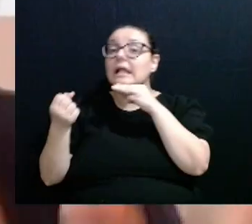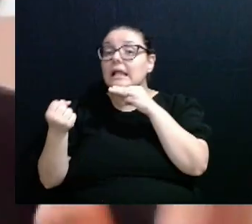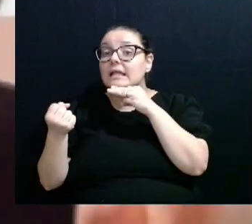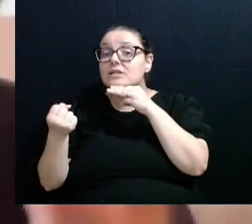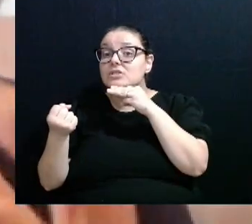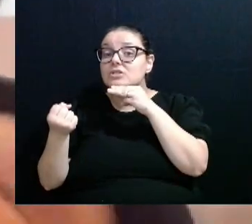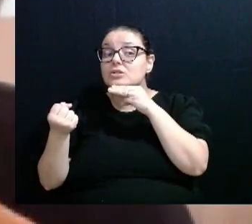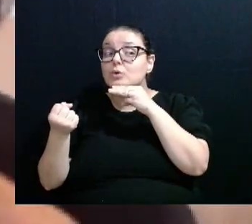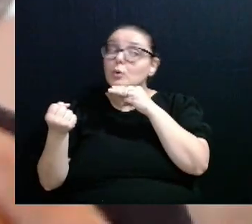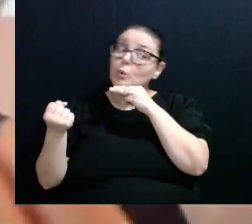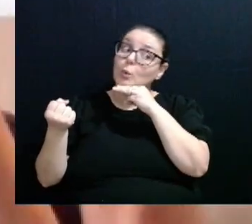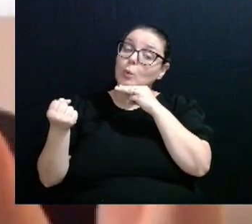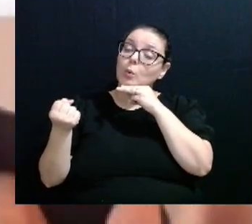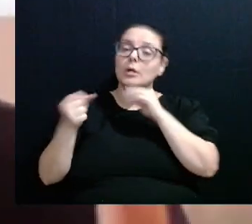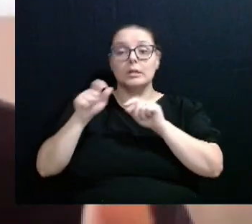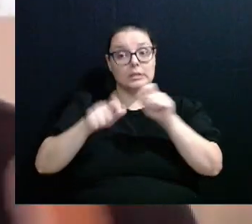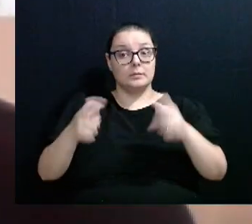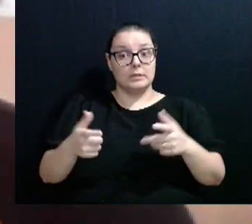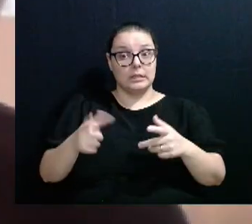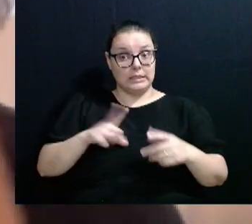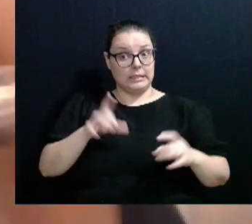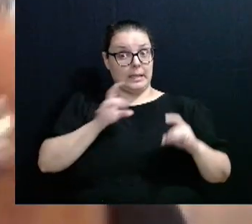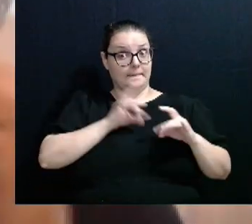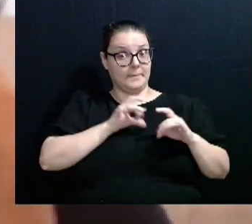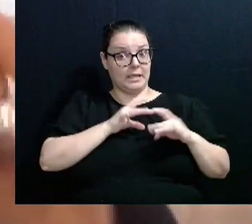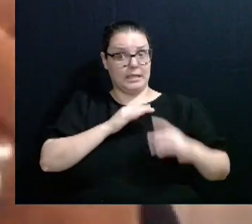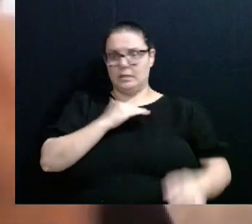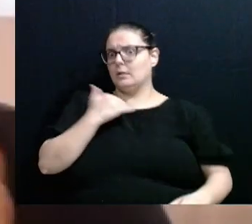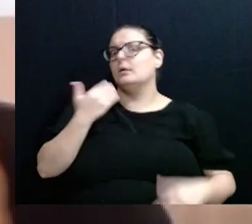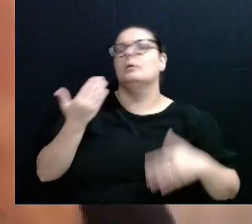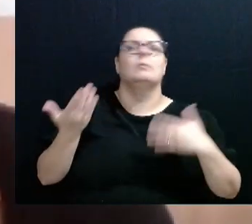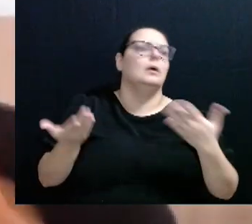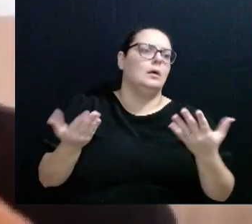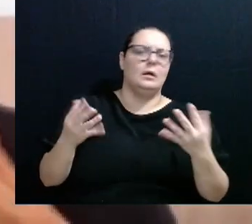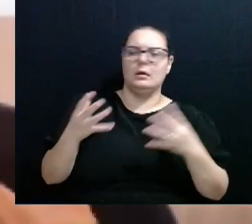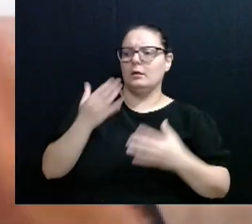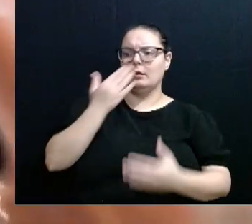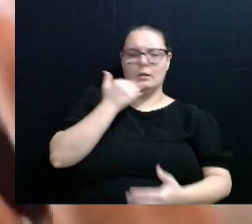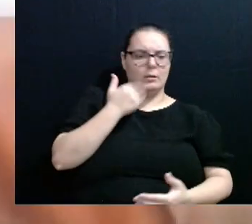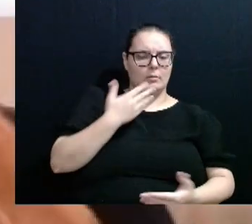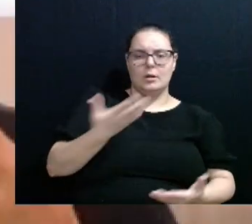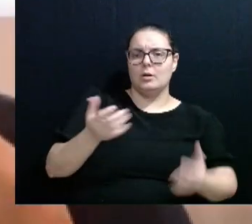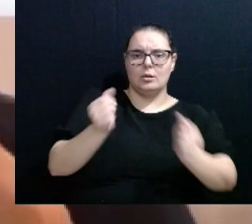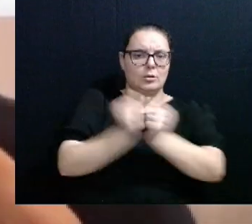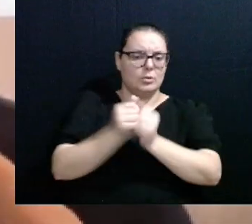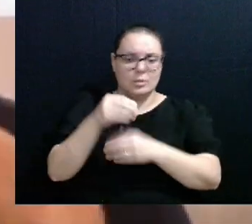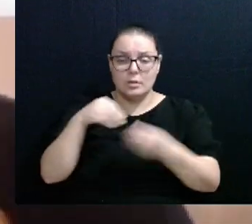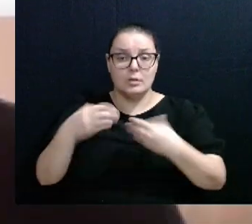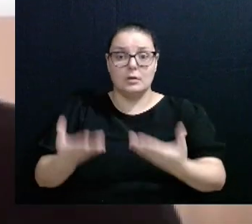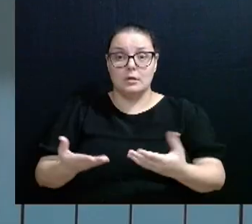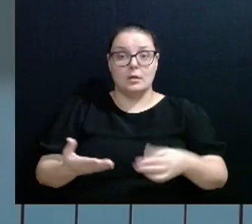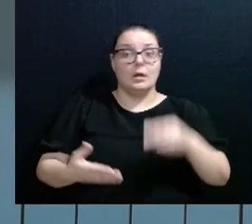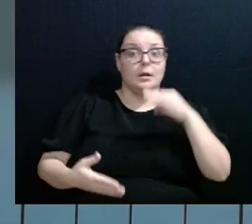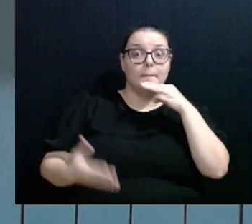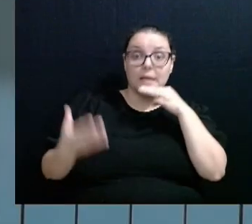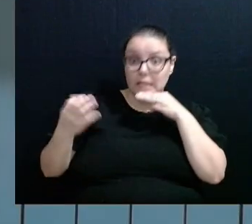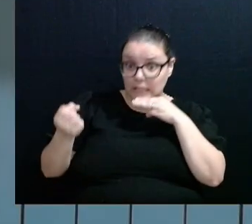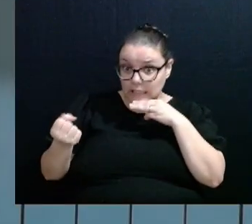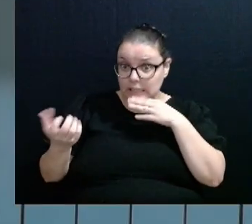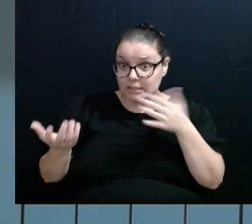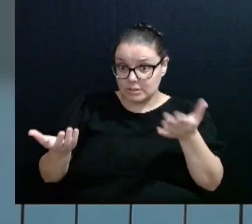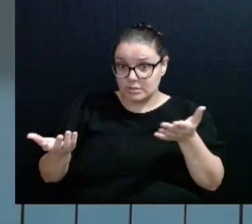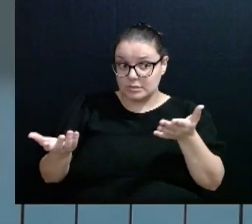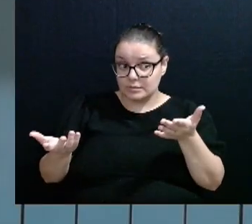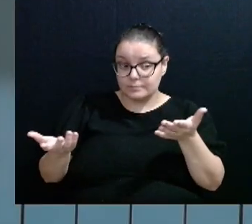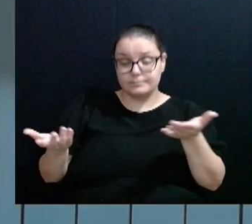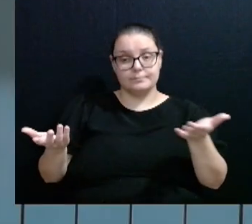E tem pessoas que têm até medo de morrer se colocam junto, manga e leite. E hoje a